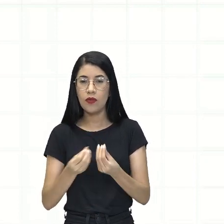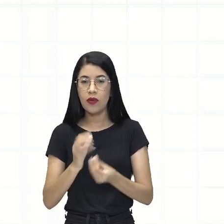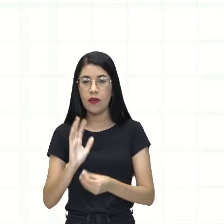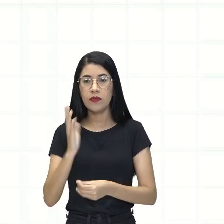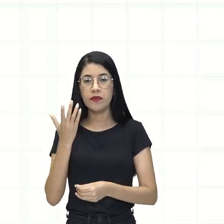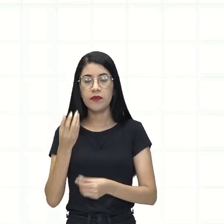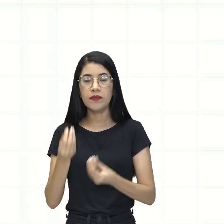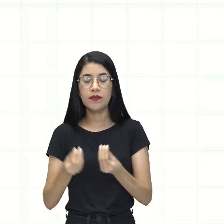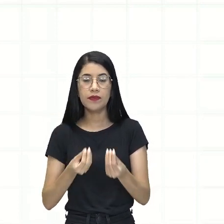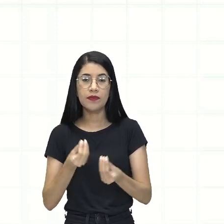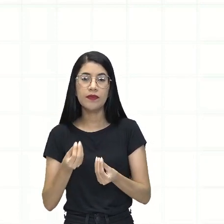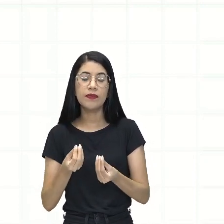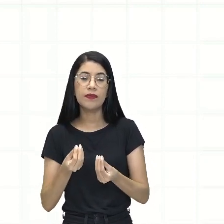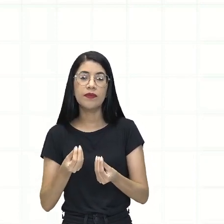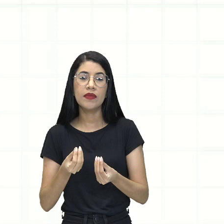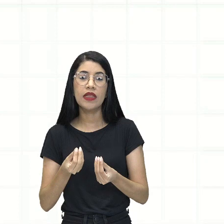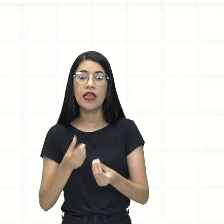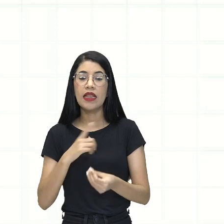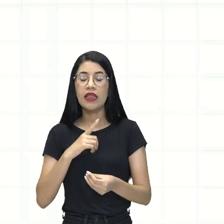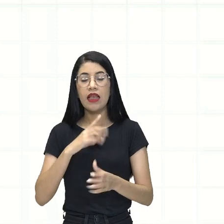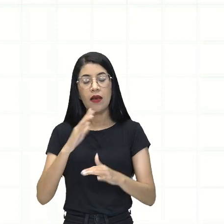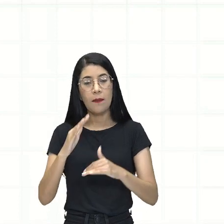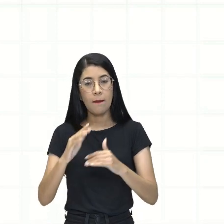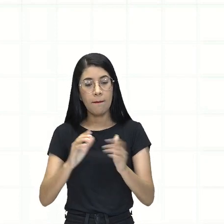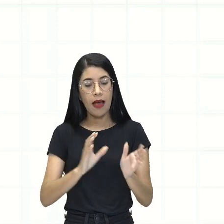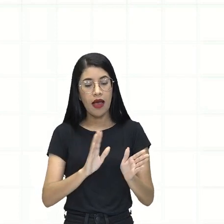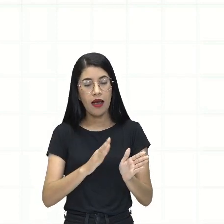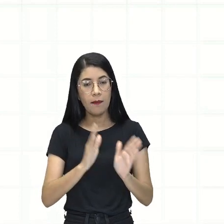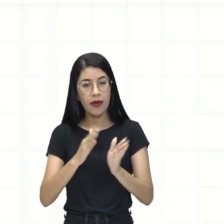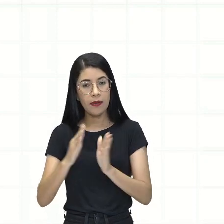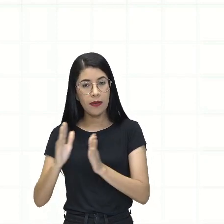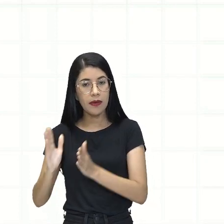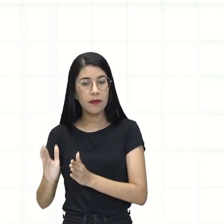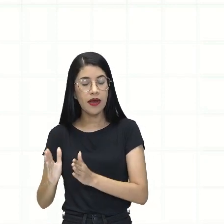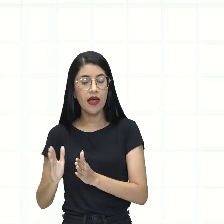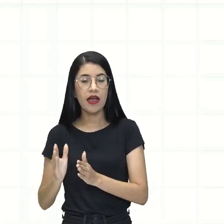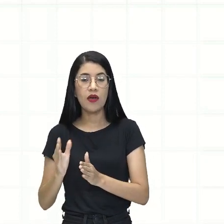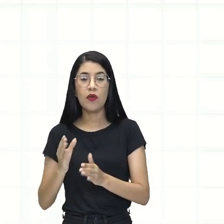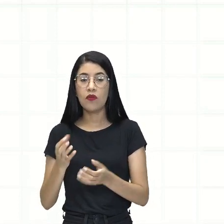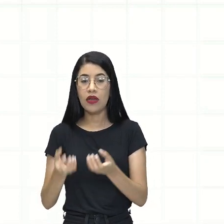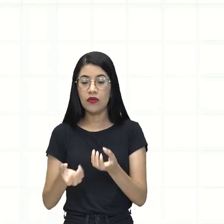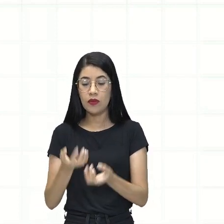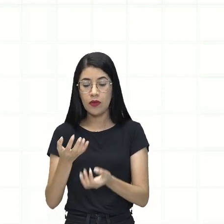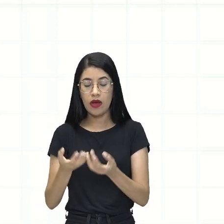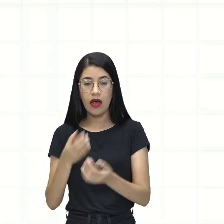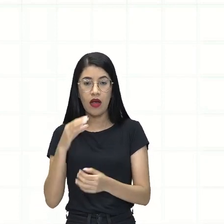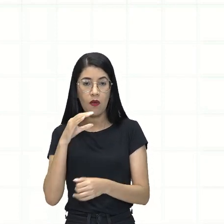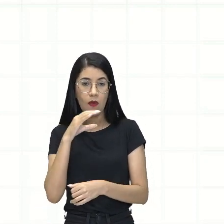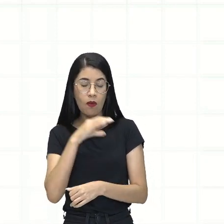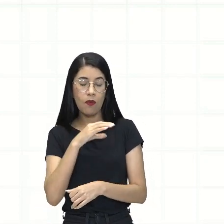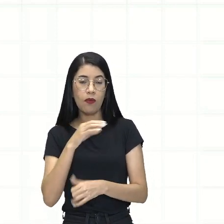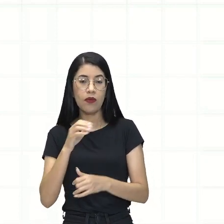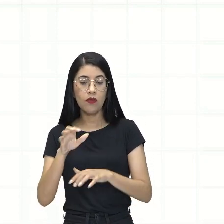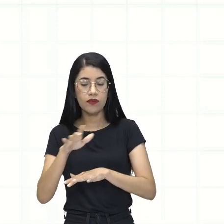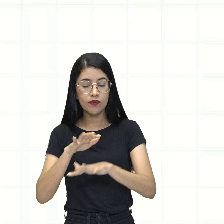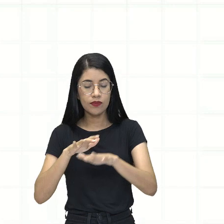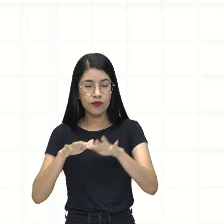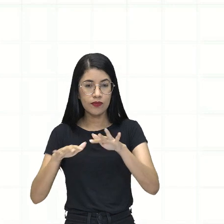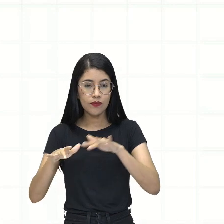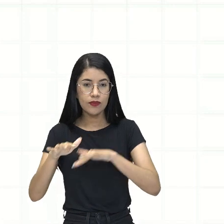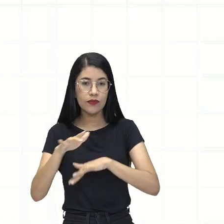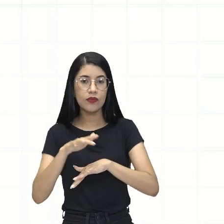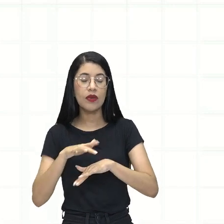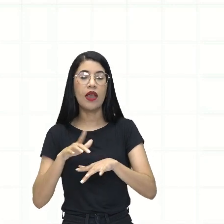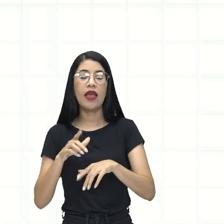ocorrendo essa transformação, né, de calor em movimento, passa por um ciclo